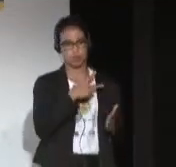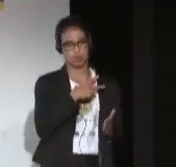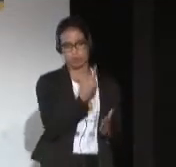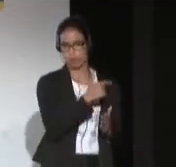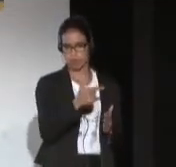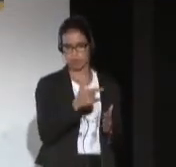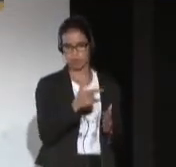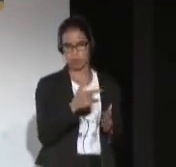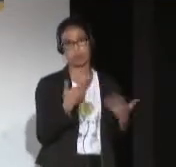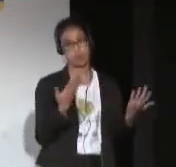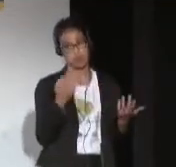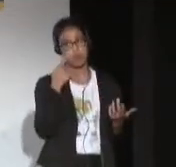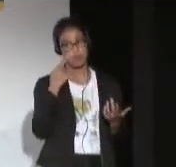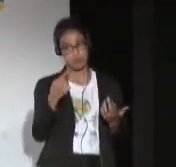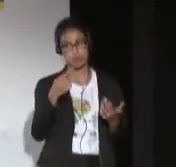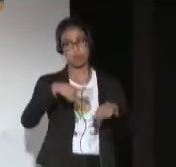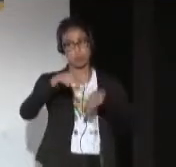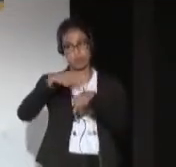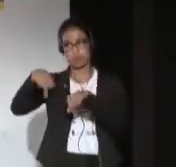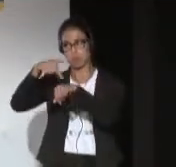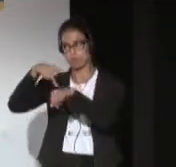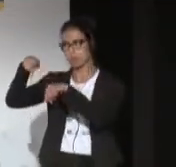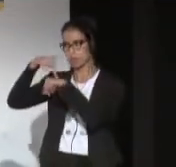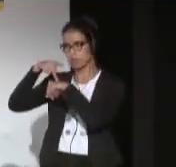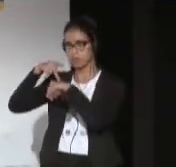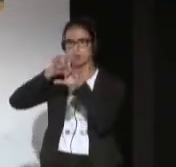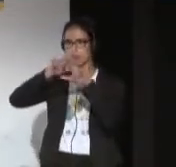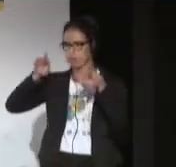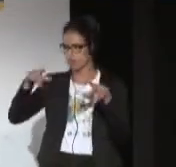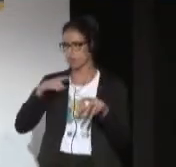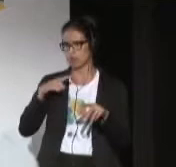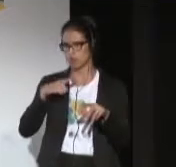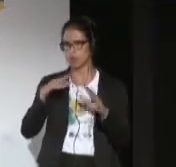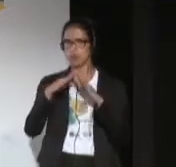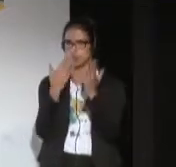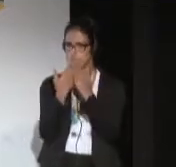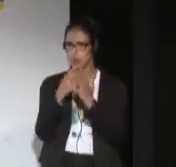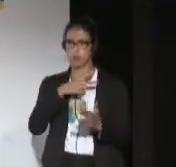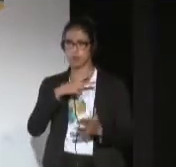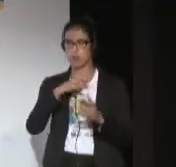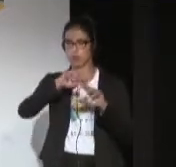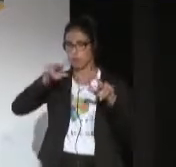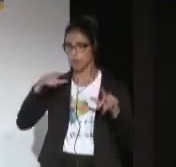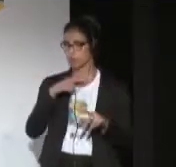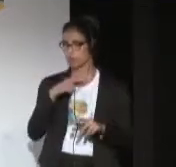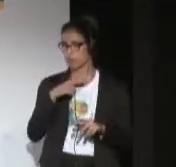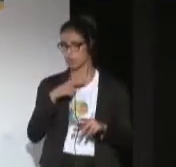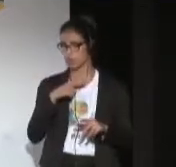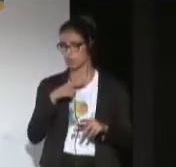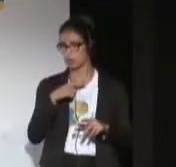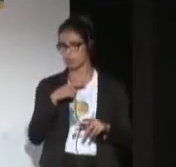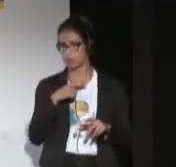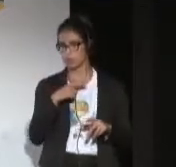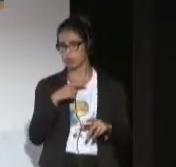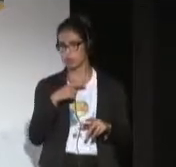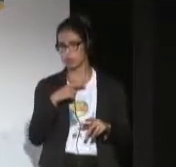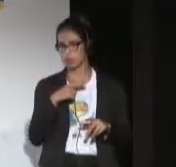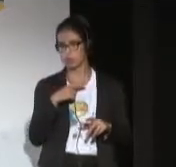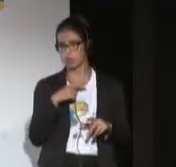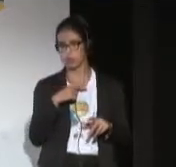países têm problemas. Porque eles têm excelentes escolas particulares, mas escolas públicas que vão muito aquém, é ou não é? Estou certo ou